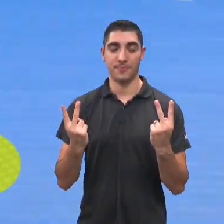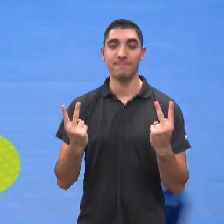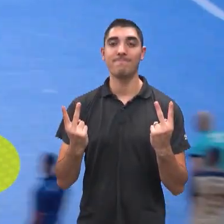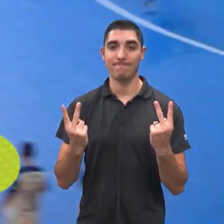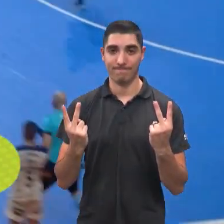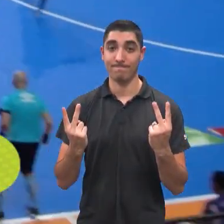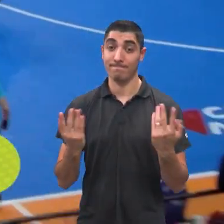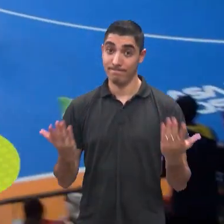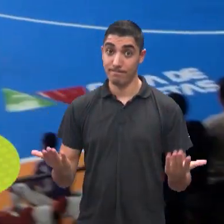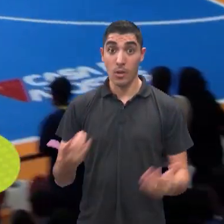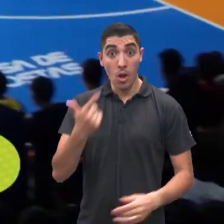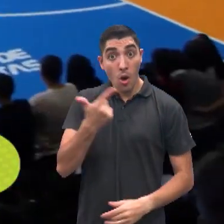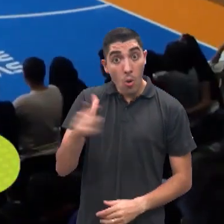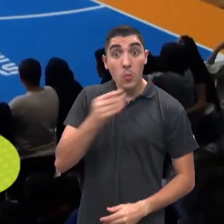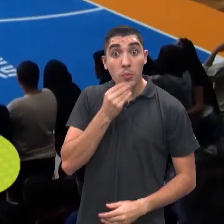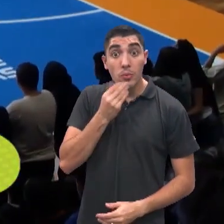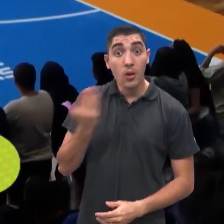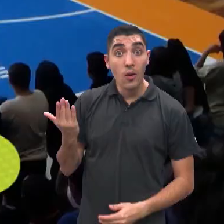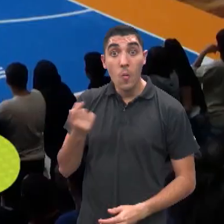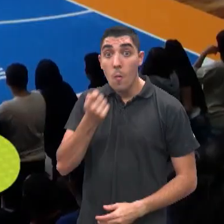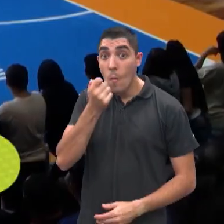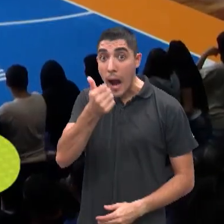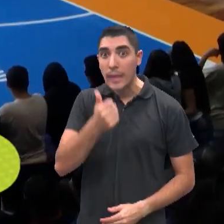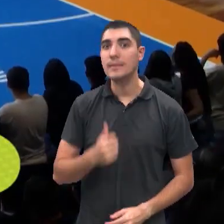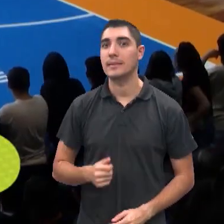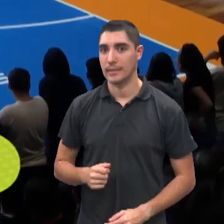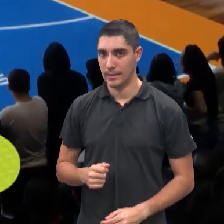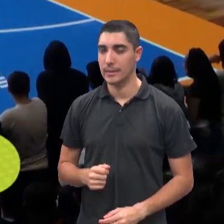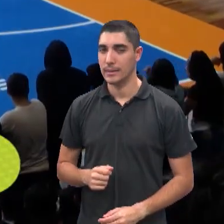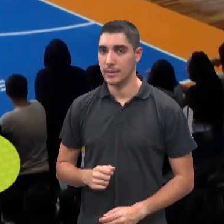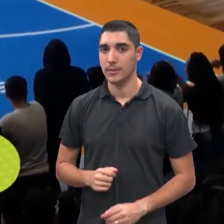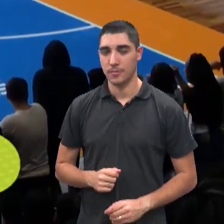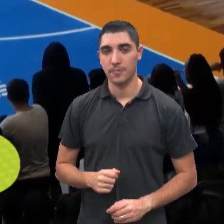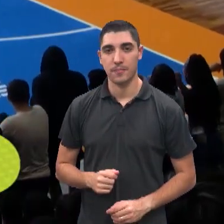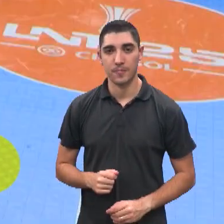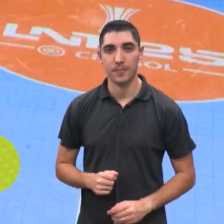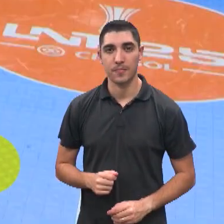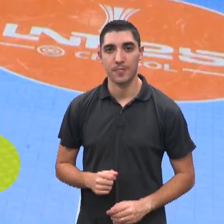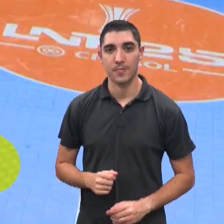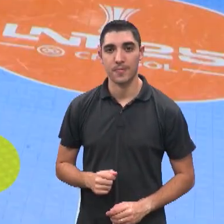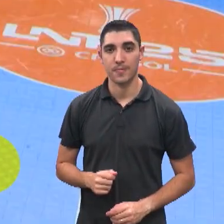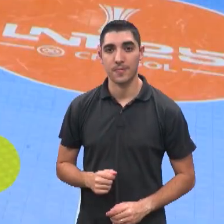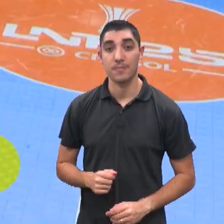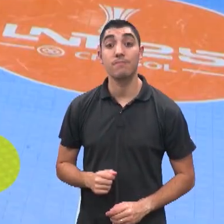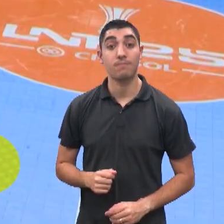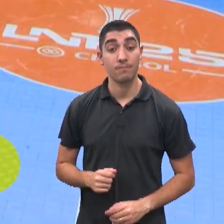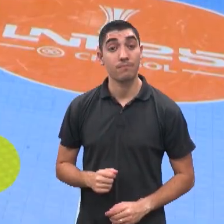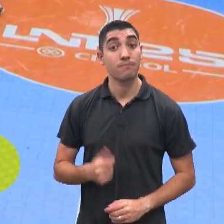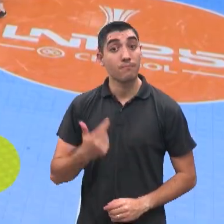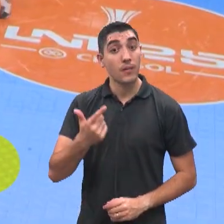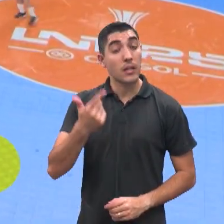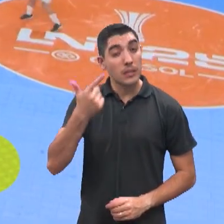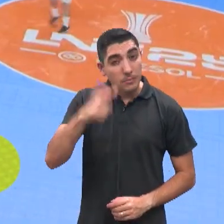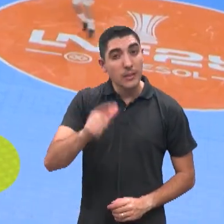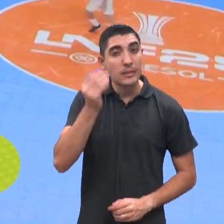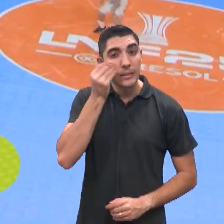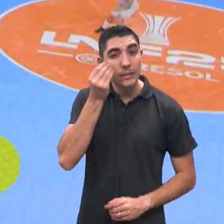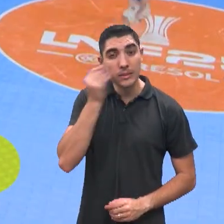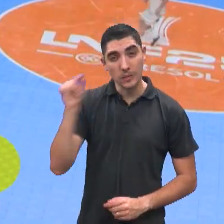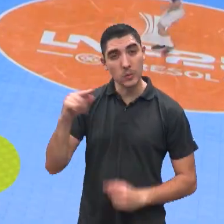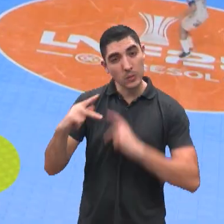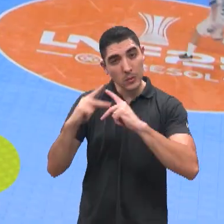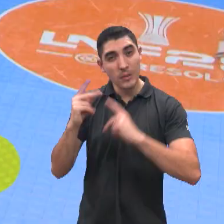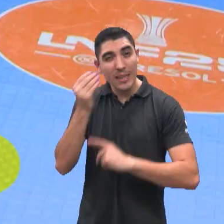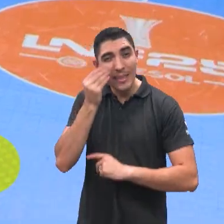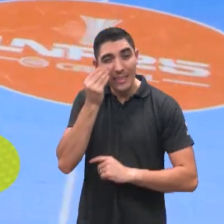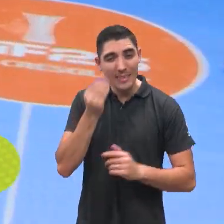E o Maicon queria mais, só que dessa vez a bola foi para fora. E tinha tempo para mais emoção. Era a vez